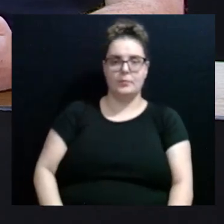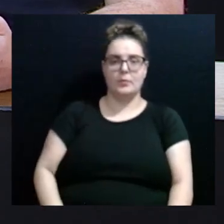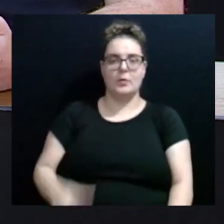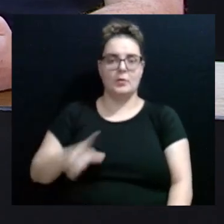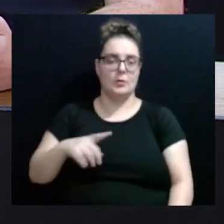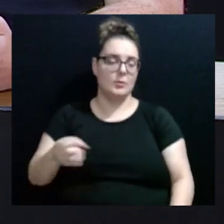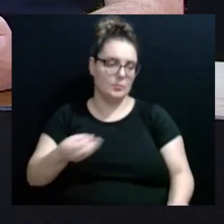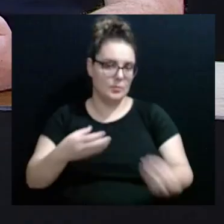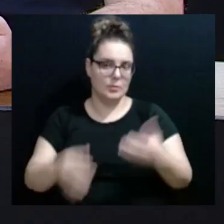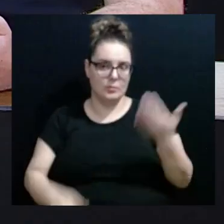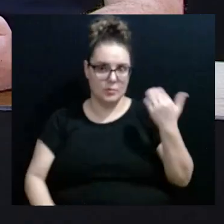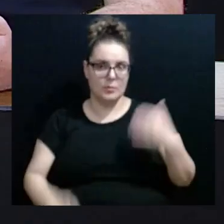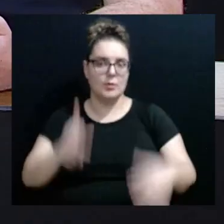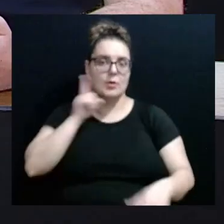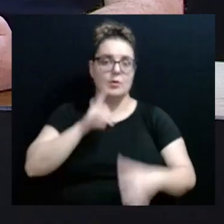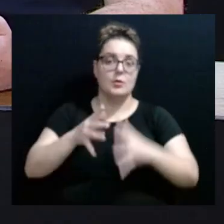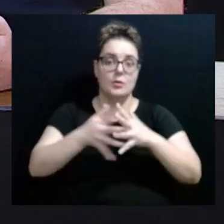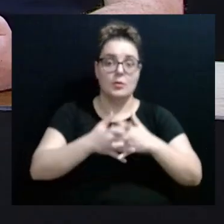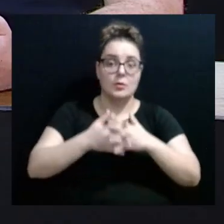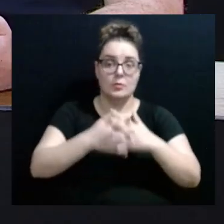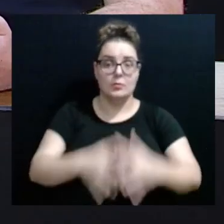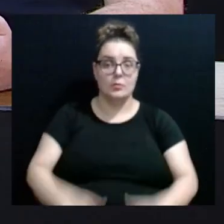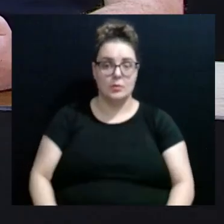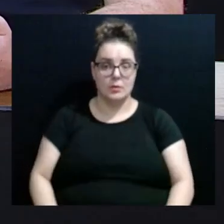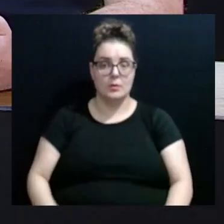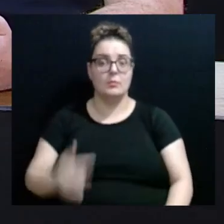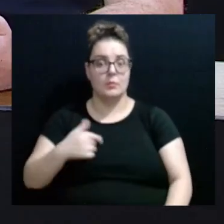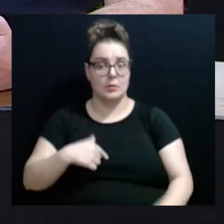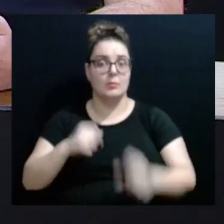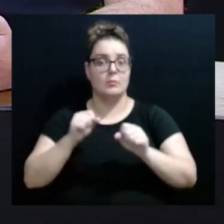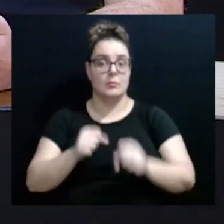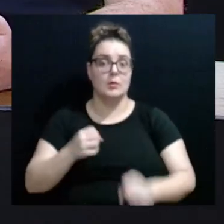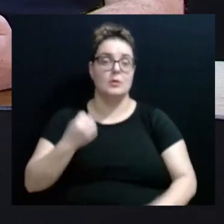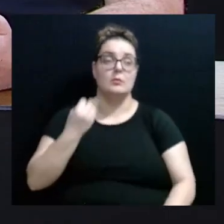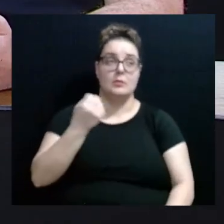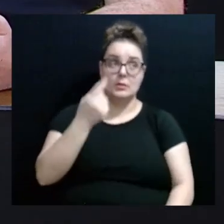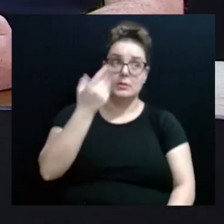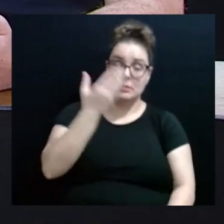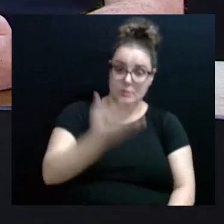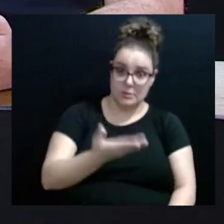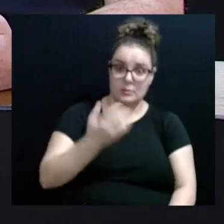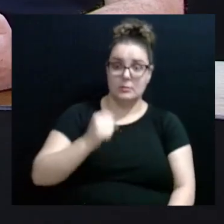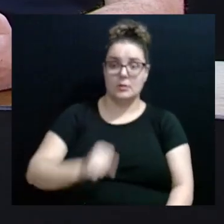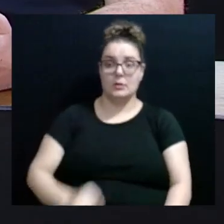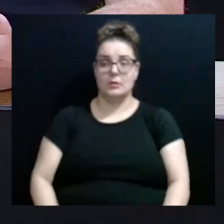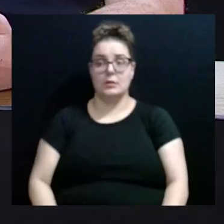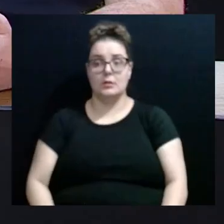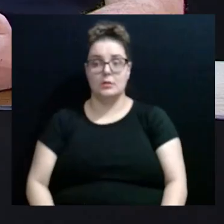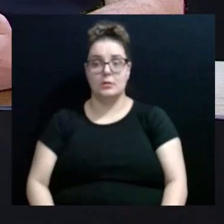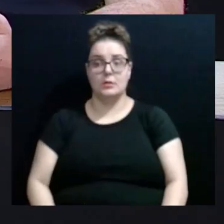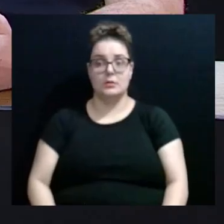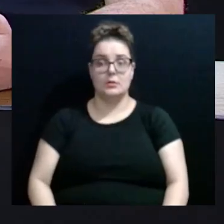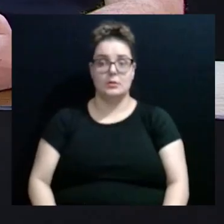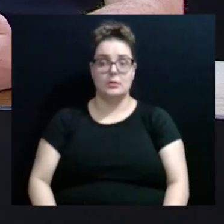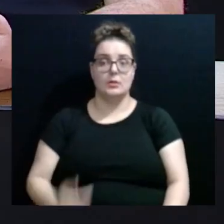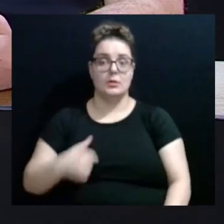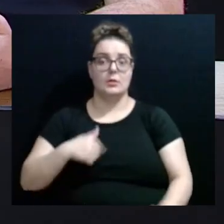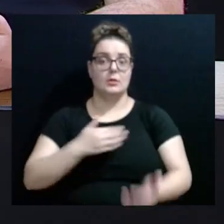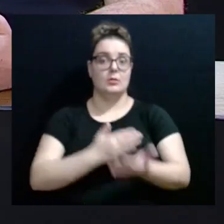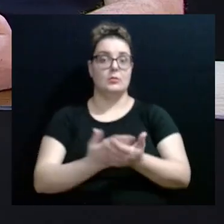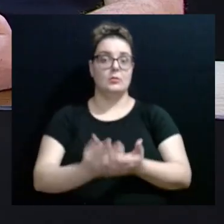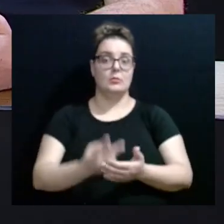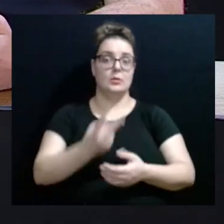que quando eu tive recentemente nos Estados Unidos, e para que eu pudesse realizar essa